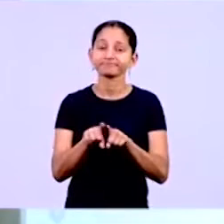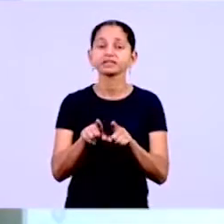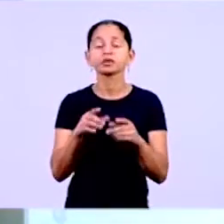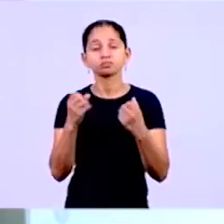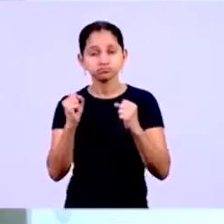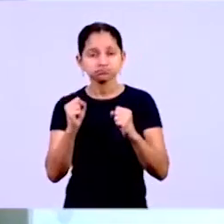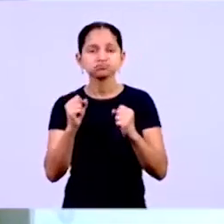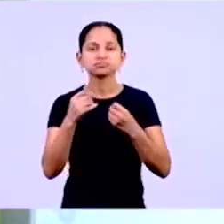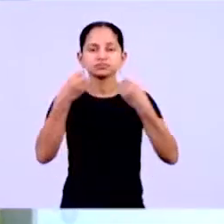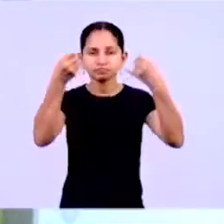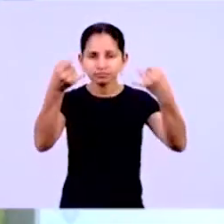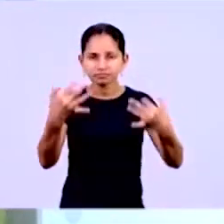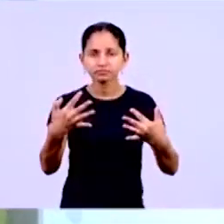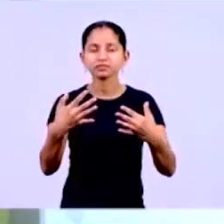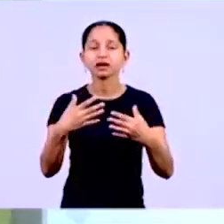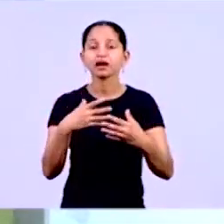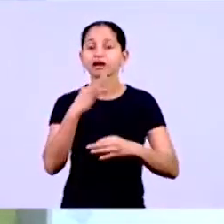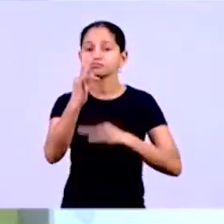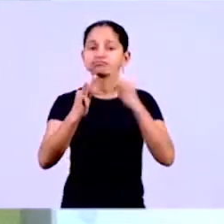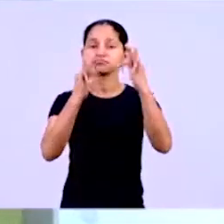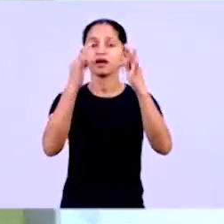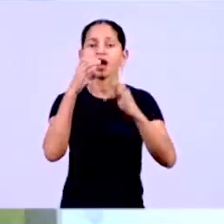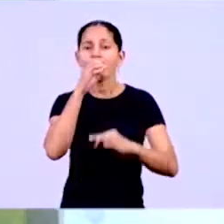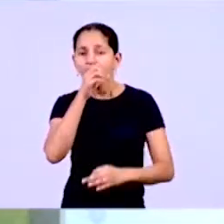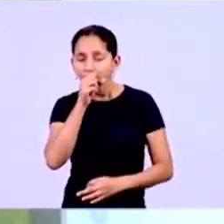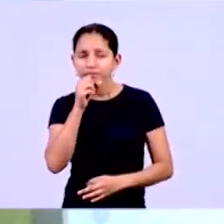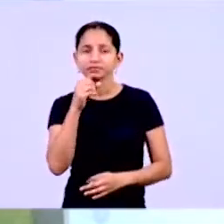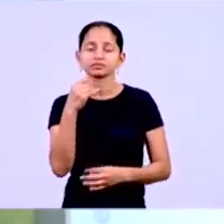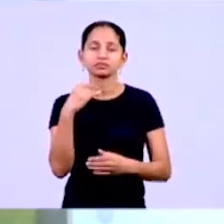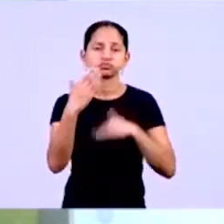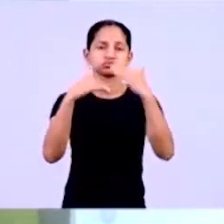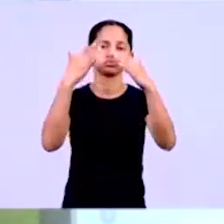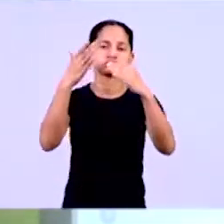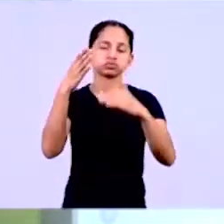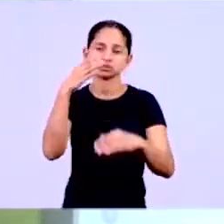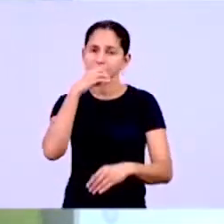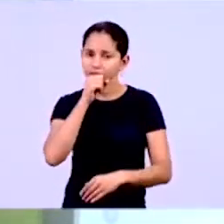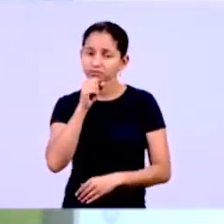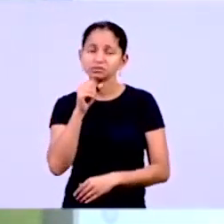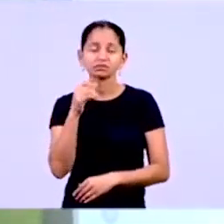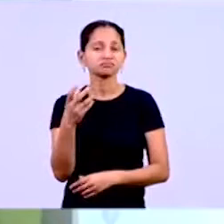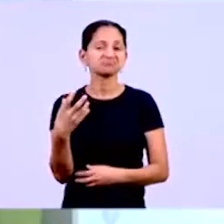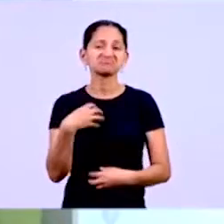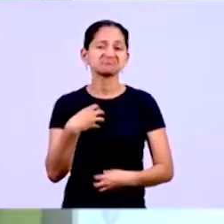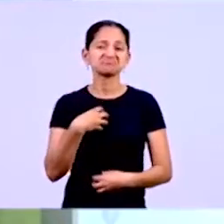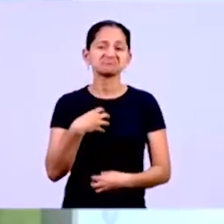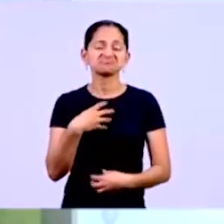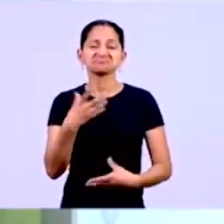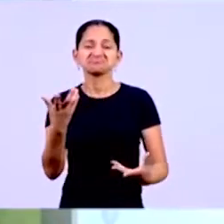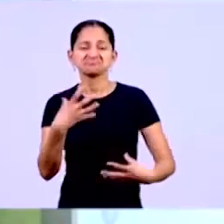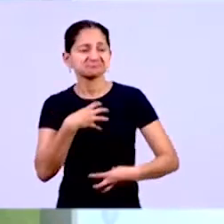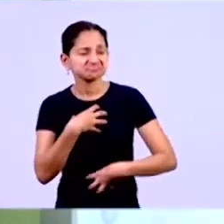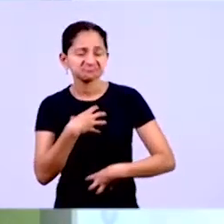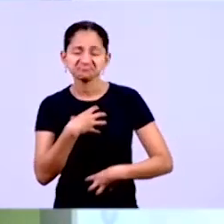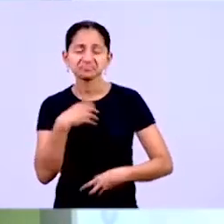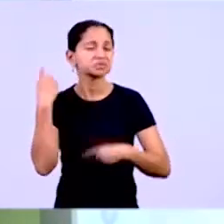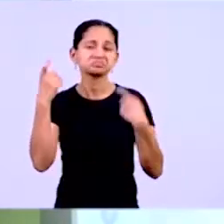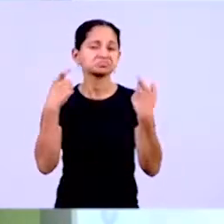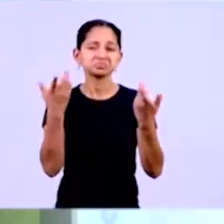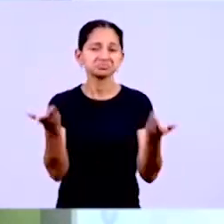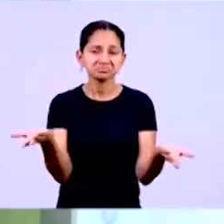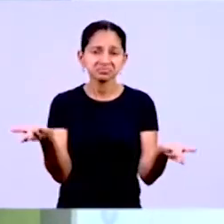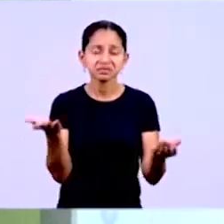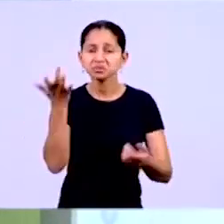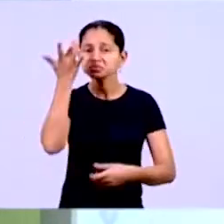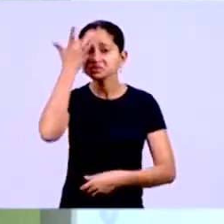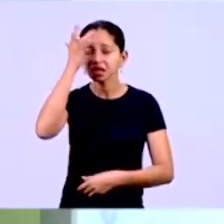A tecnologia está evoluindo de uma certa maneira, vamos dizer, que a gente nem se preocupa mais tanto com ela. A gente usa